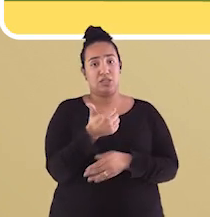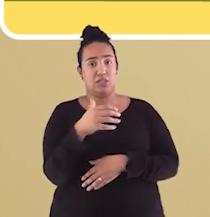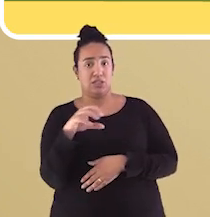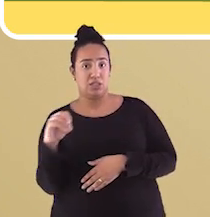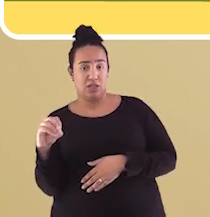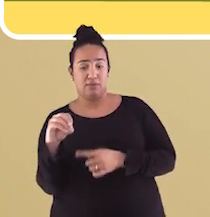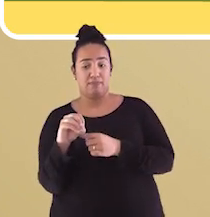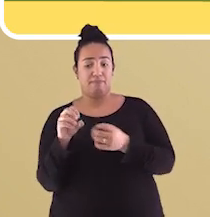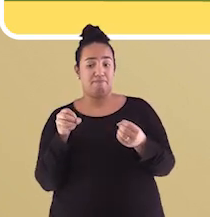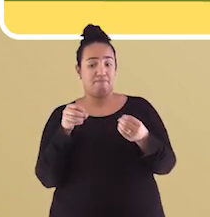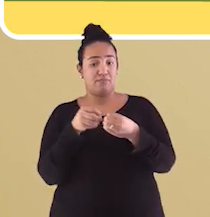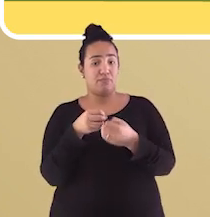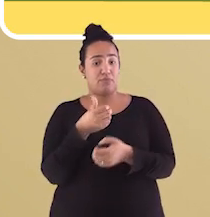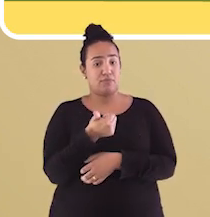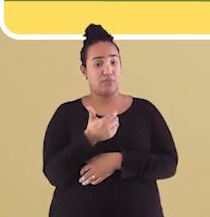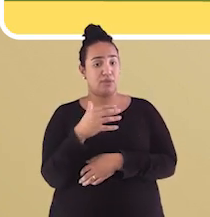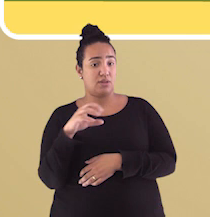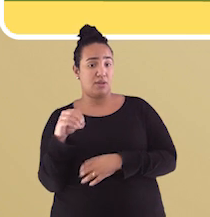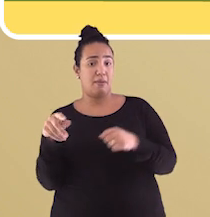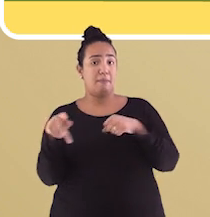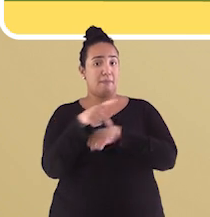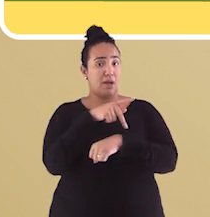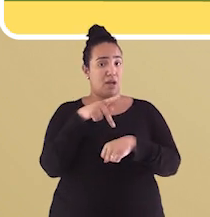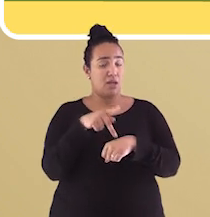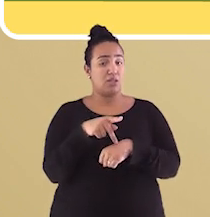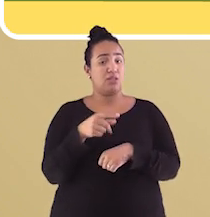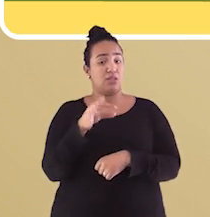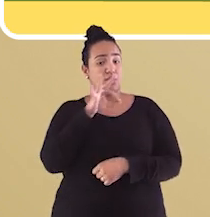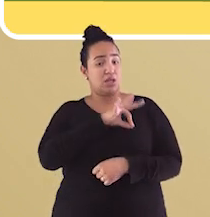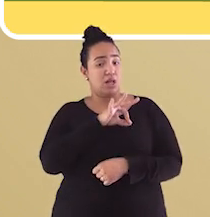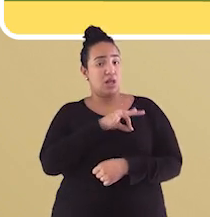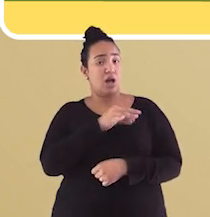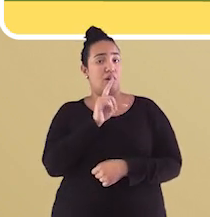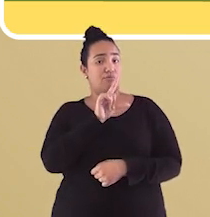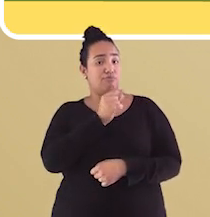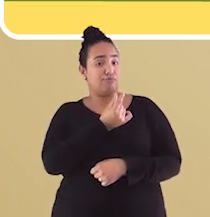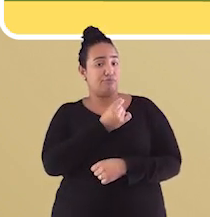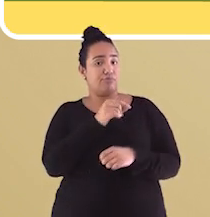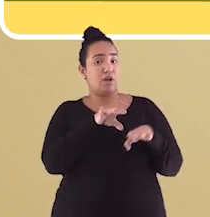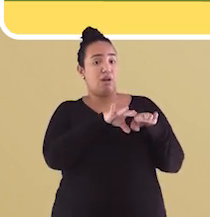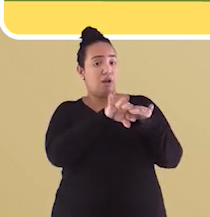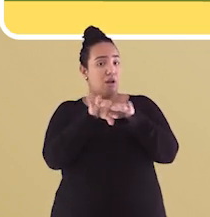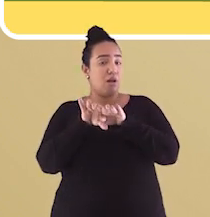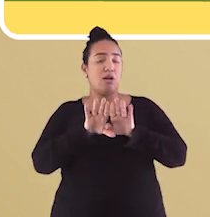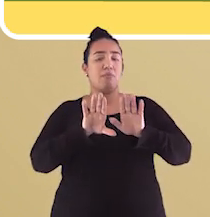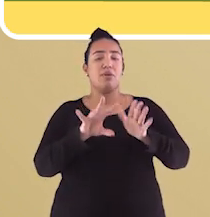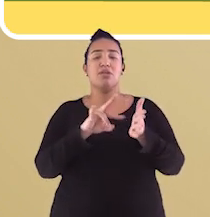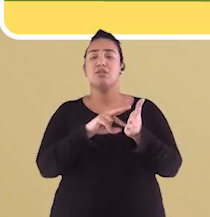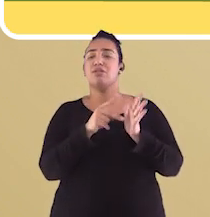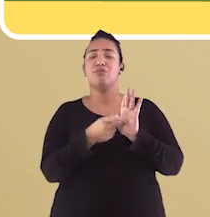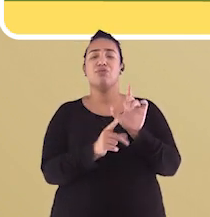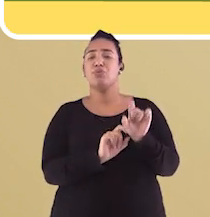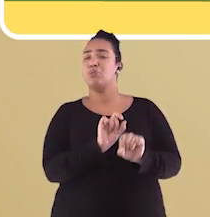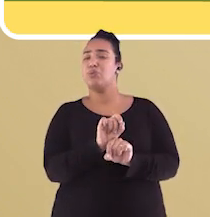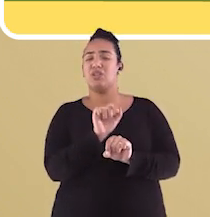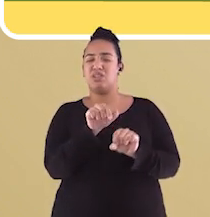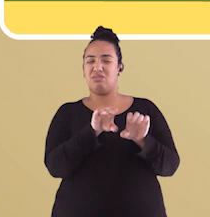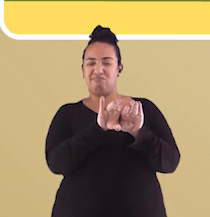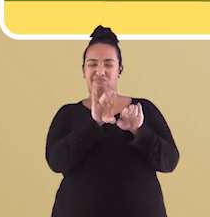zero os países com maior igualdade de renda. E o que significa essa altíssima